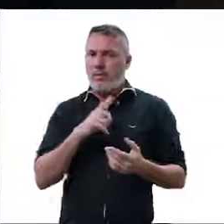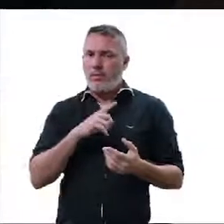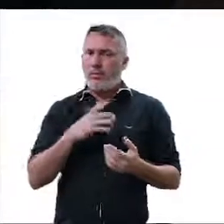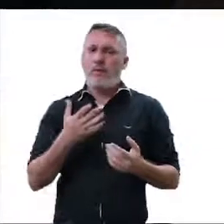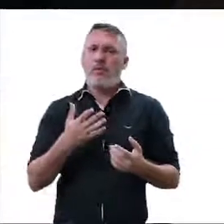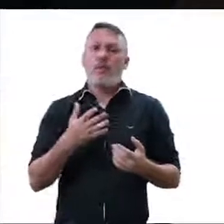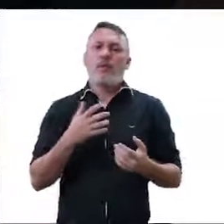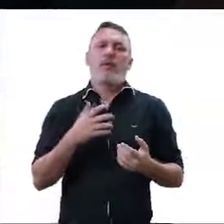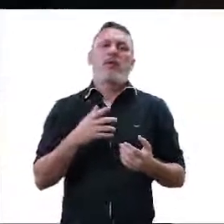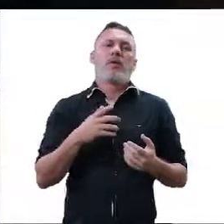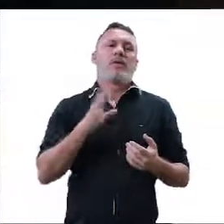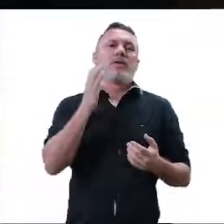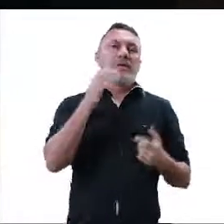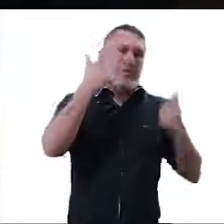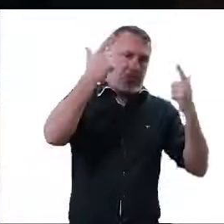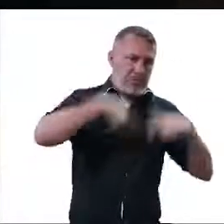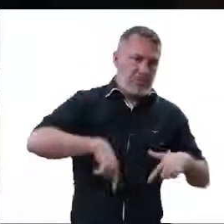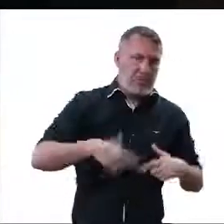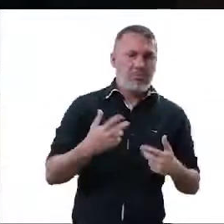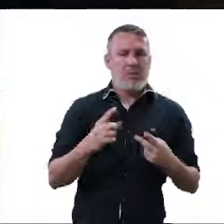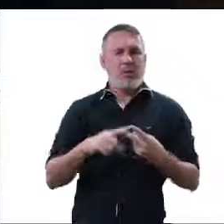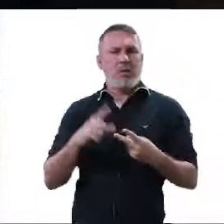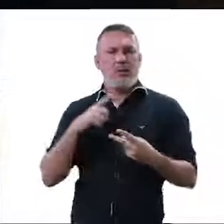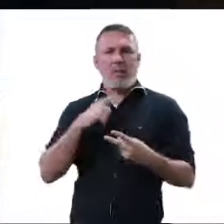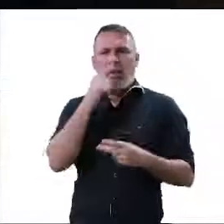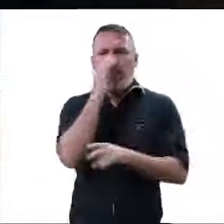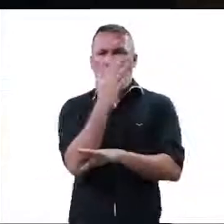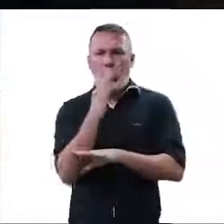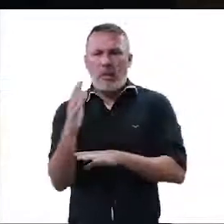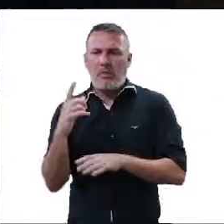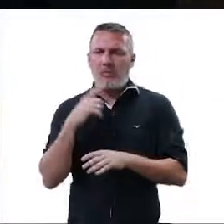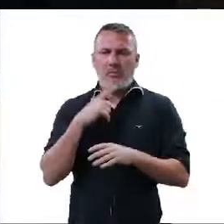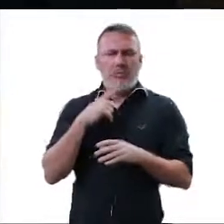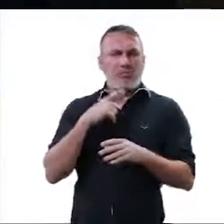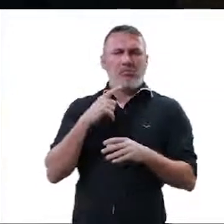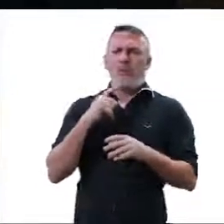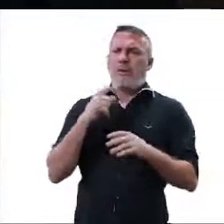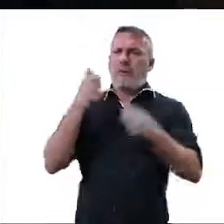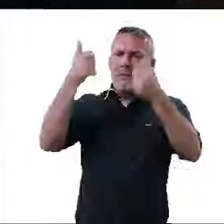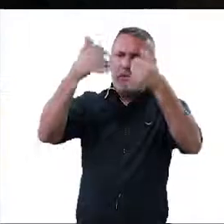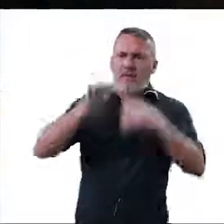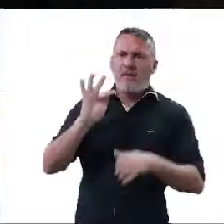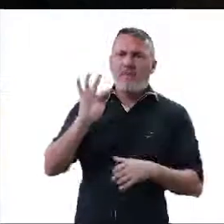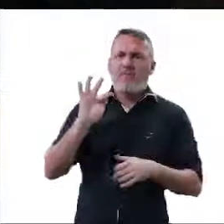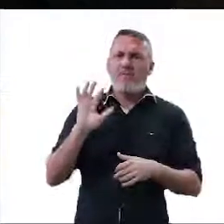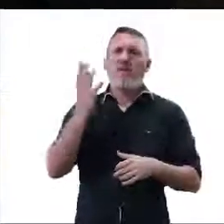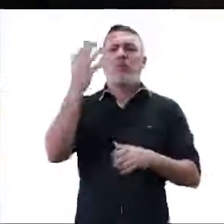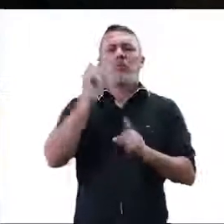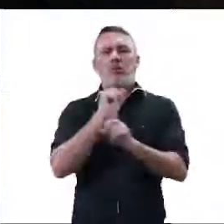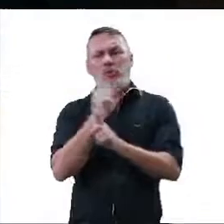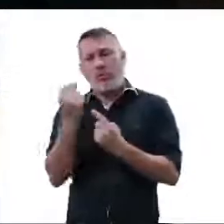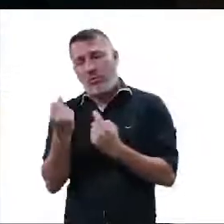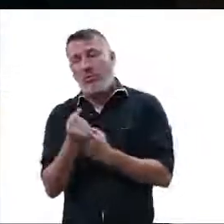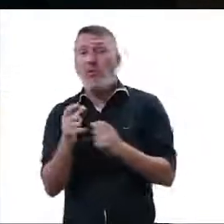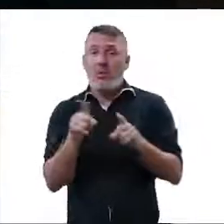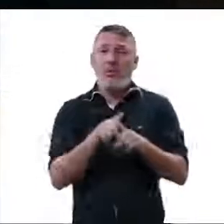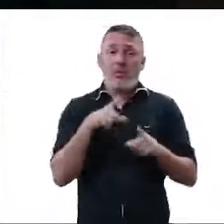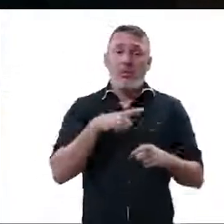neutralidade científica, aplicação das leis da natureza, né, na interpretação dos fenômenos sociais, como também tem o Marx, que já